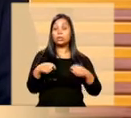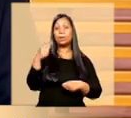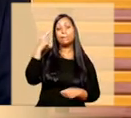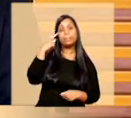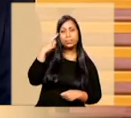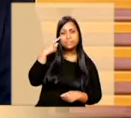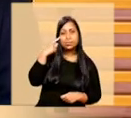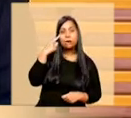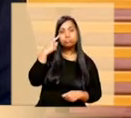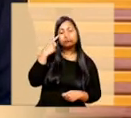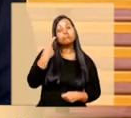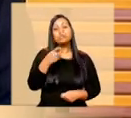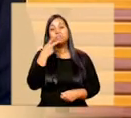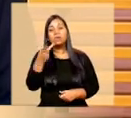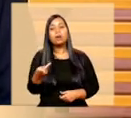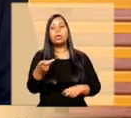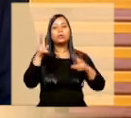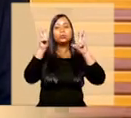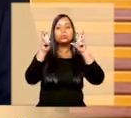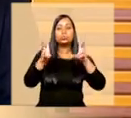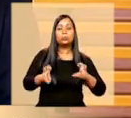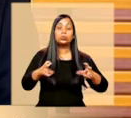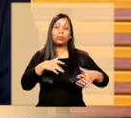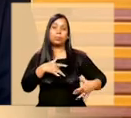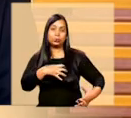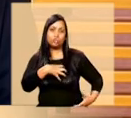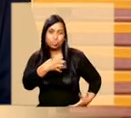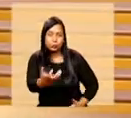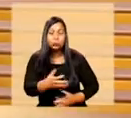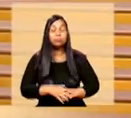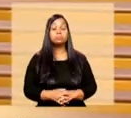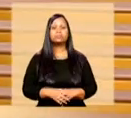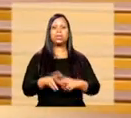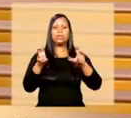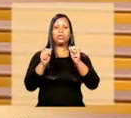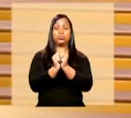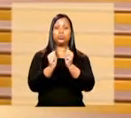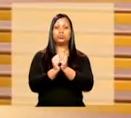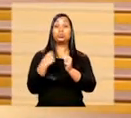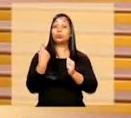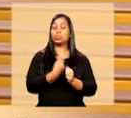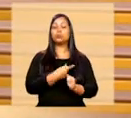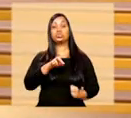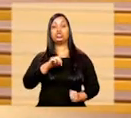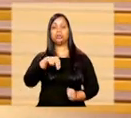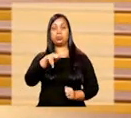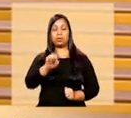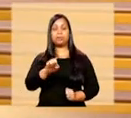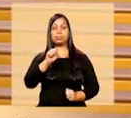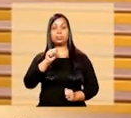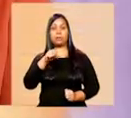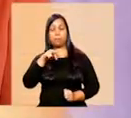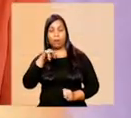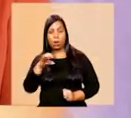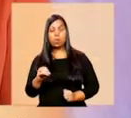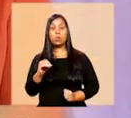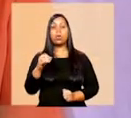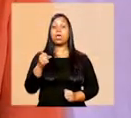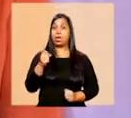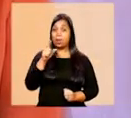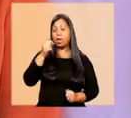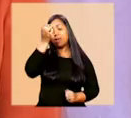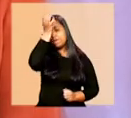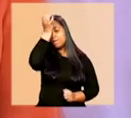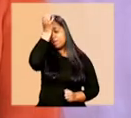pensar no próximo e falar sobre o tema de doação de órgãos. A gente tem aqui conosco hoje também a Regiane Sampaio, ela é